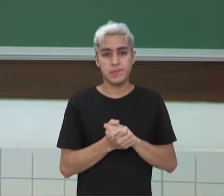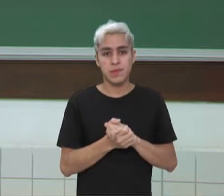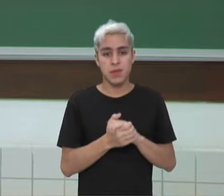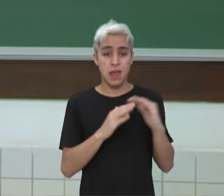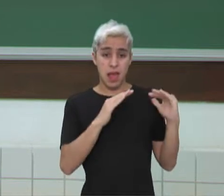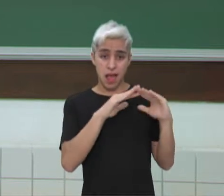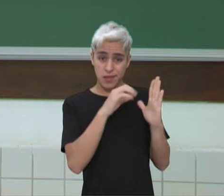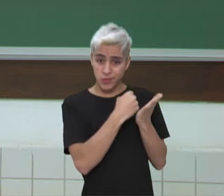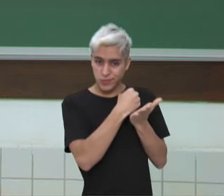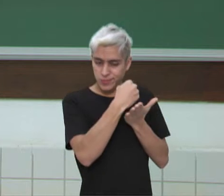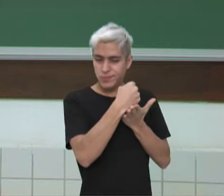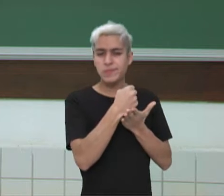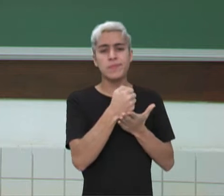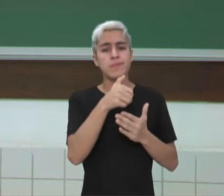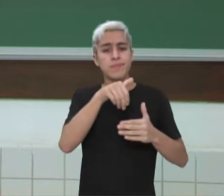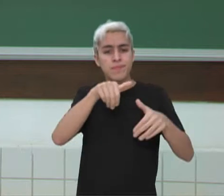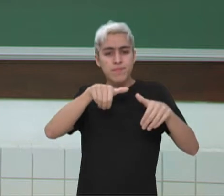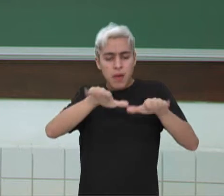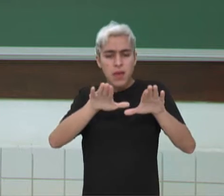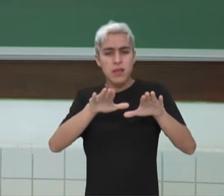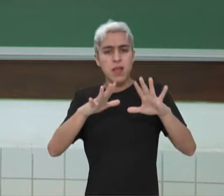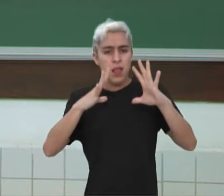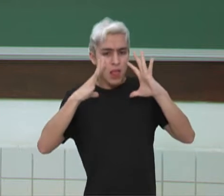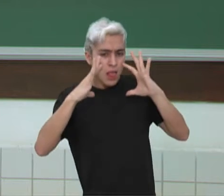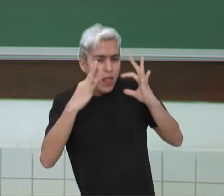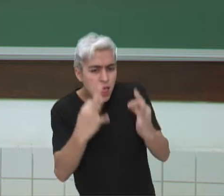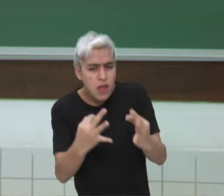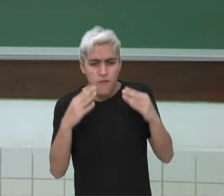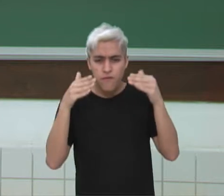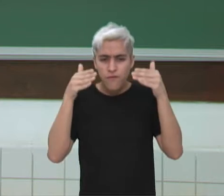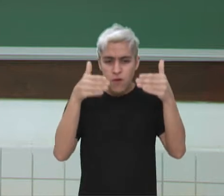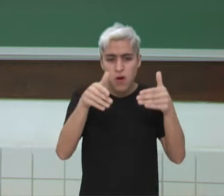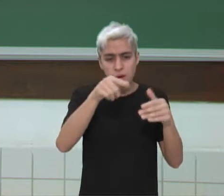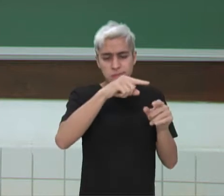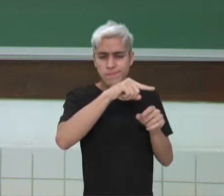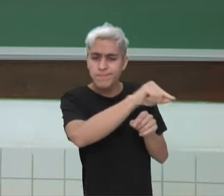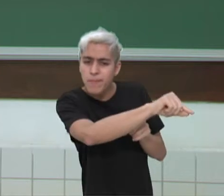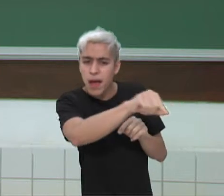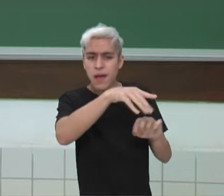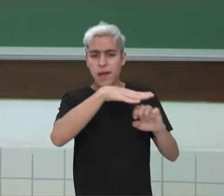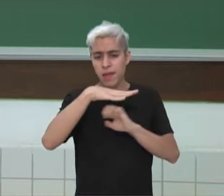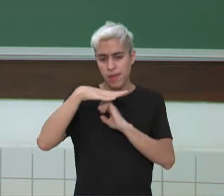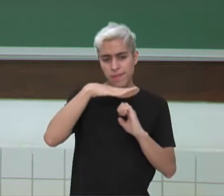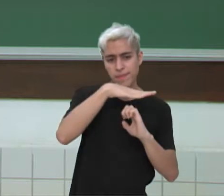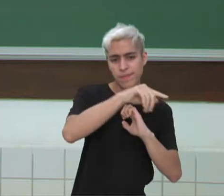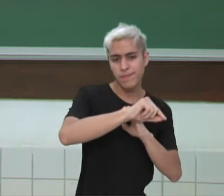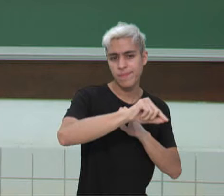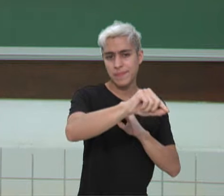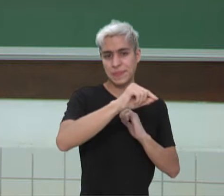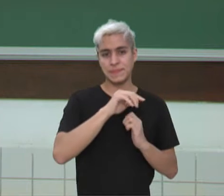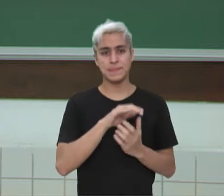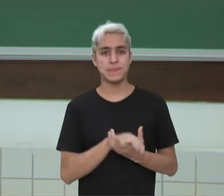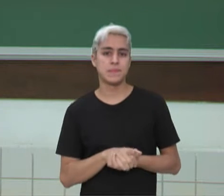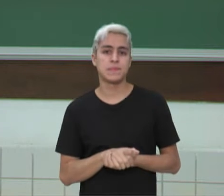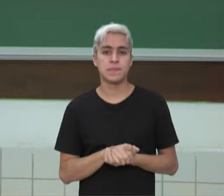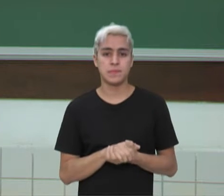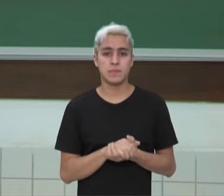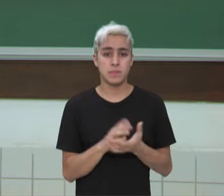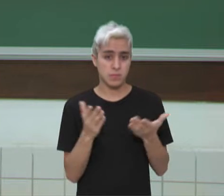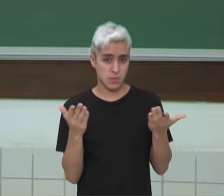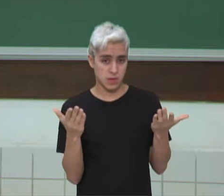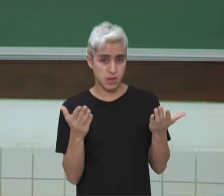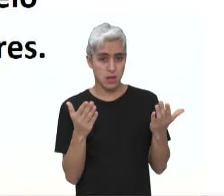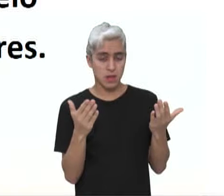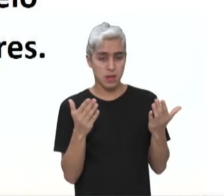de Contratação agia muito em cima desses adelantados, como eles são chamados. O